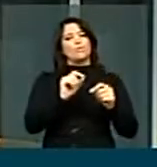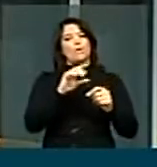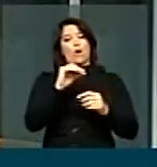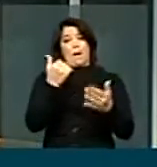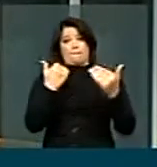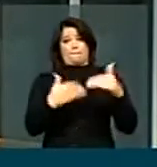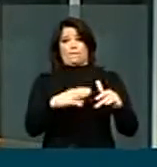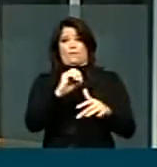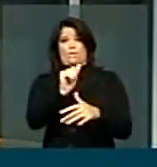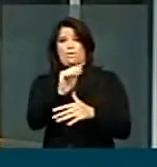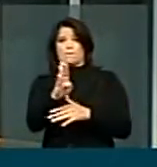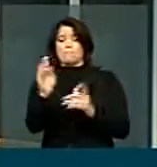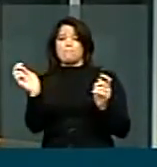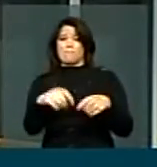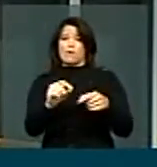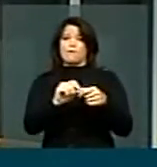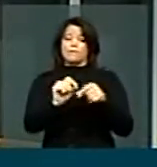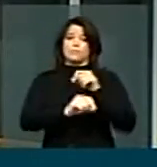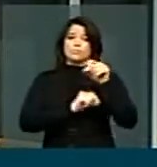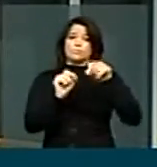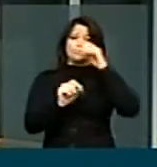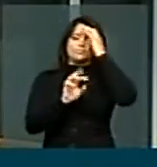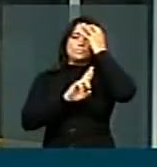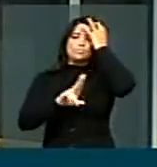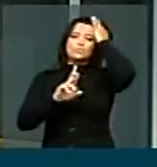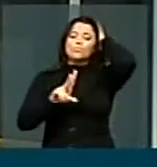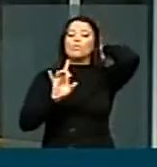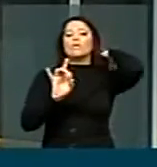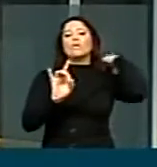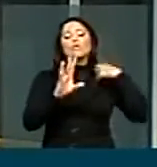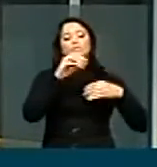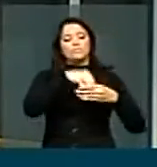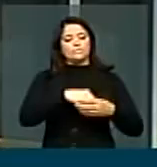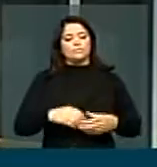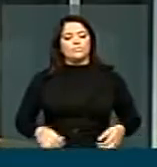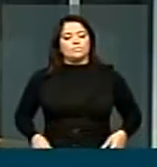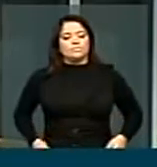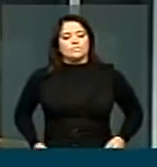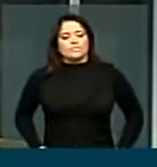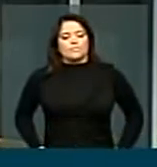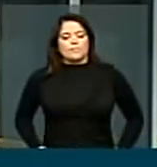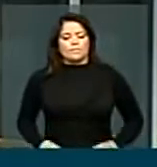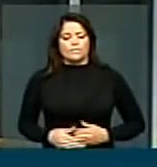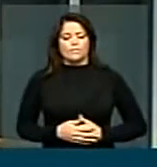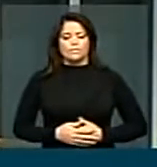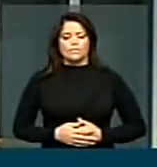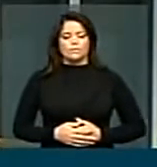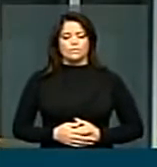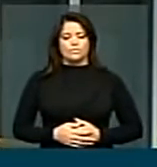exame da Ordem pode ser realizado não só em relação